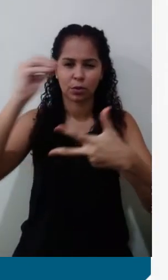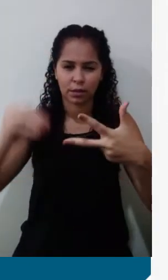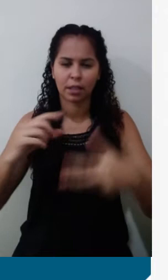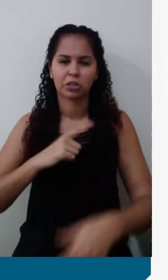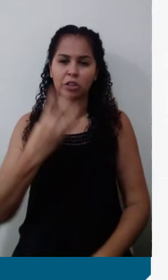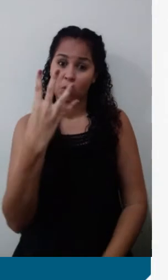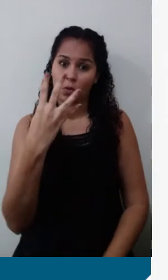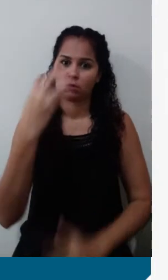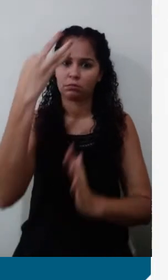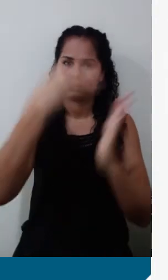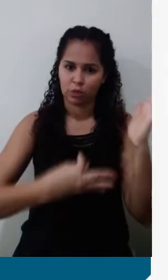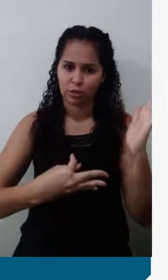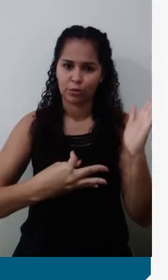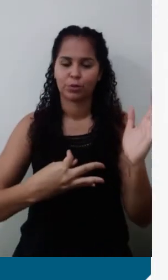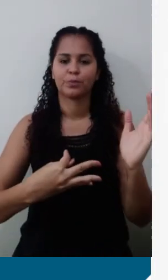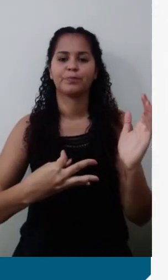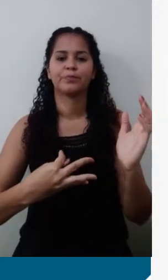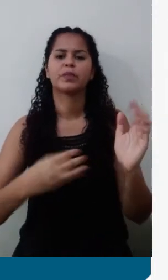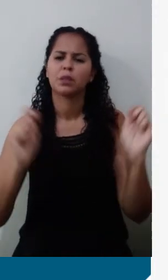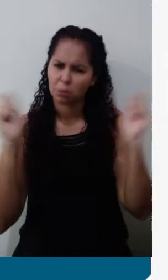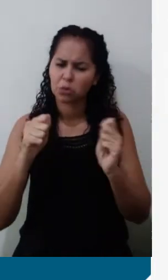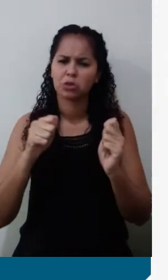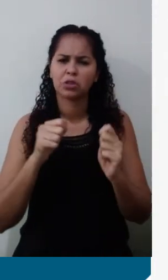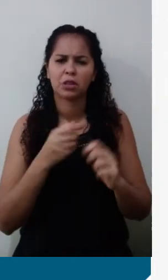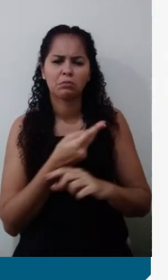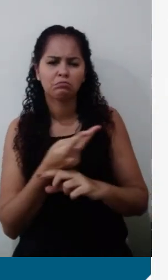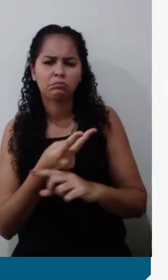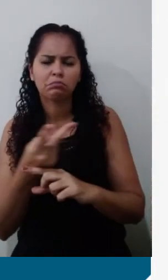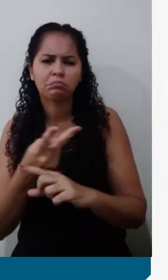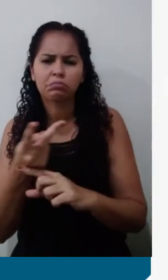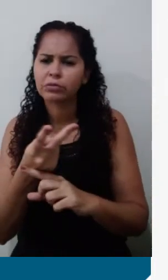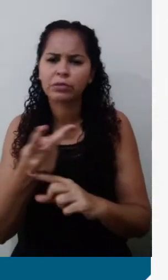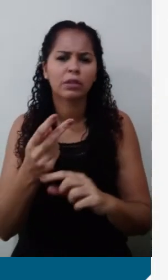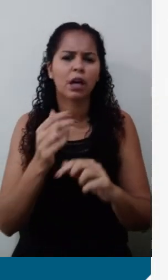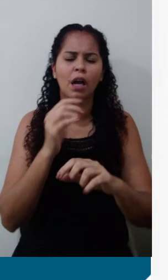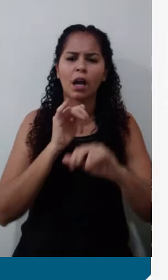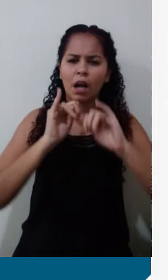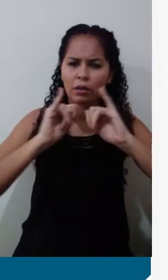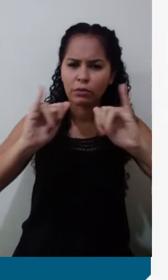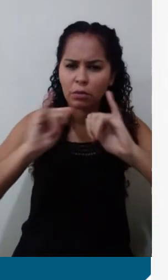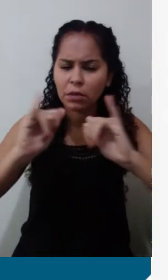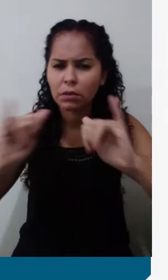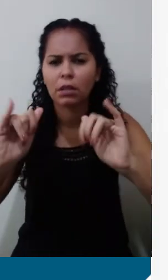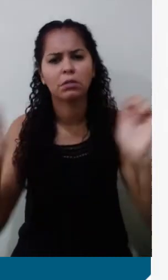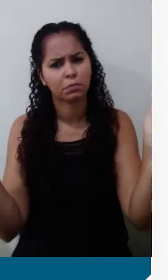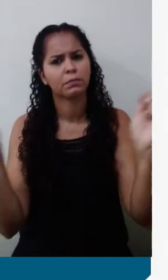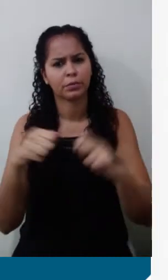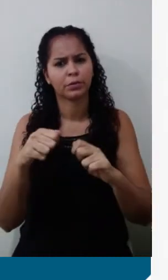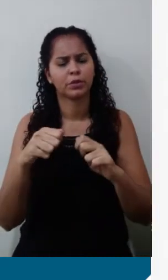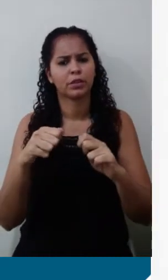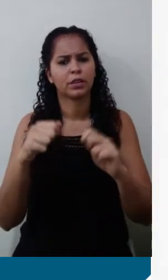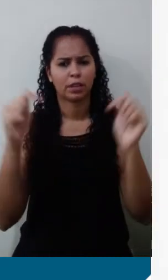e nesses 4 textos, vocês poderiam retirar, talvez, uma outra informação, um